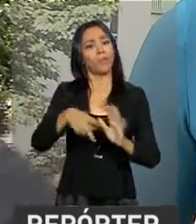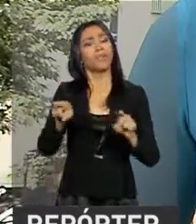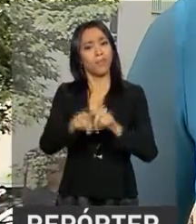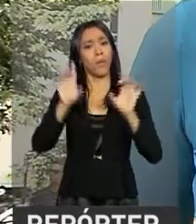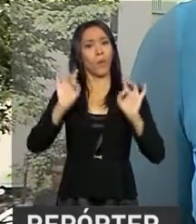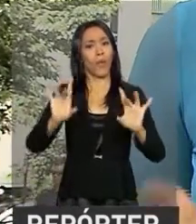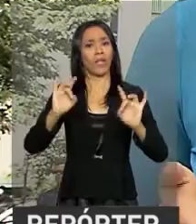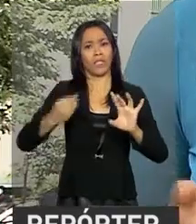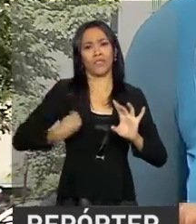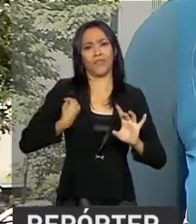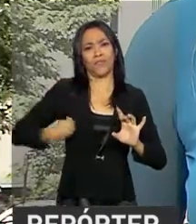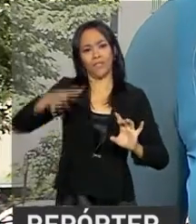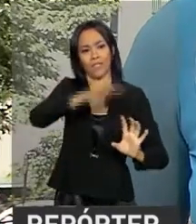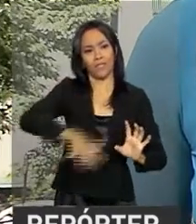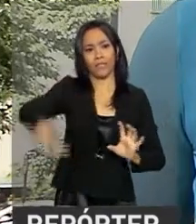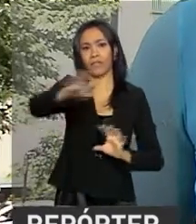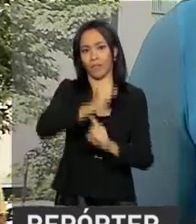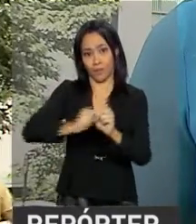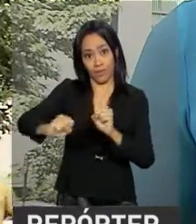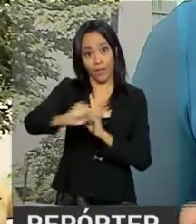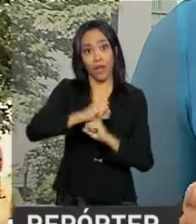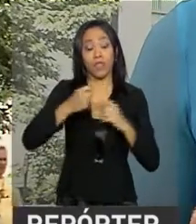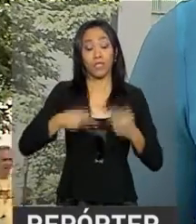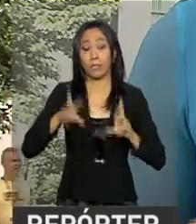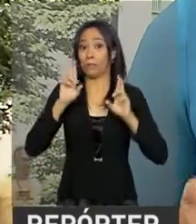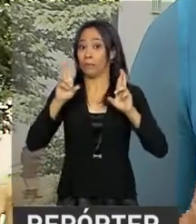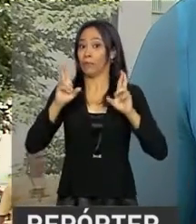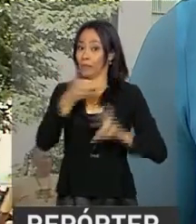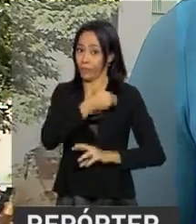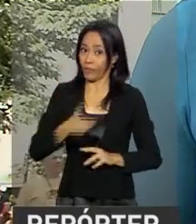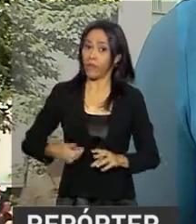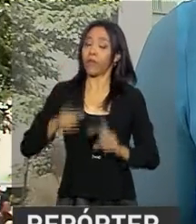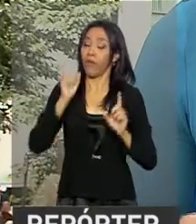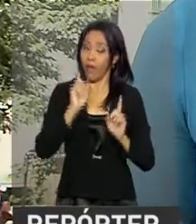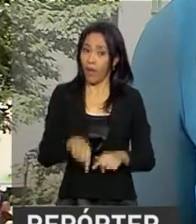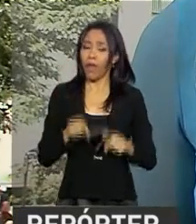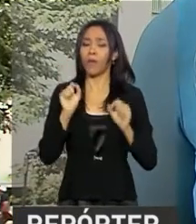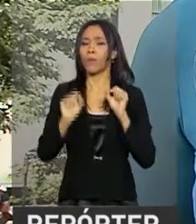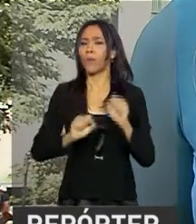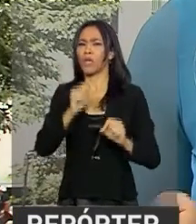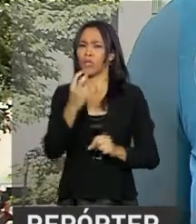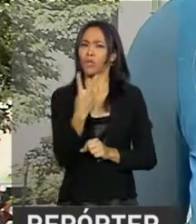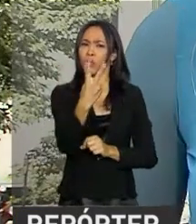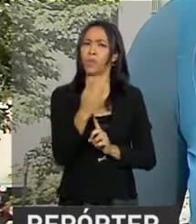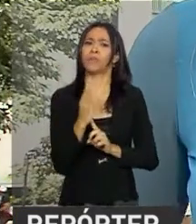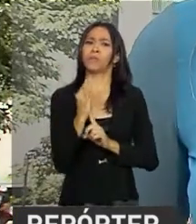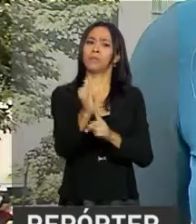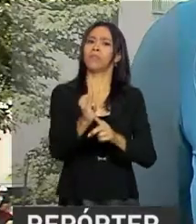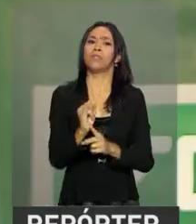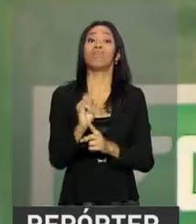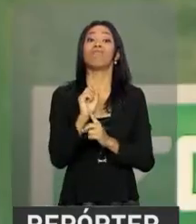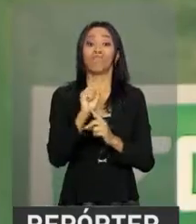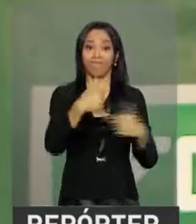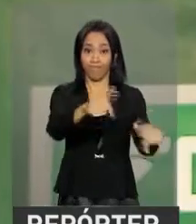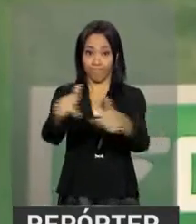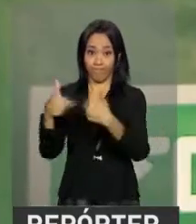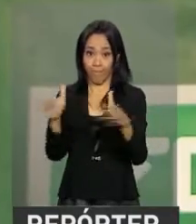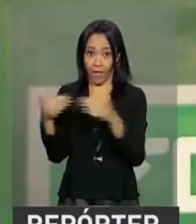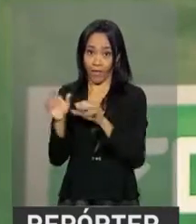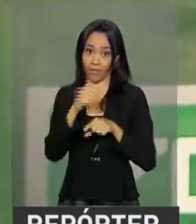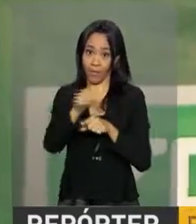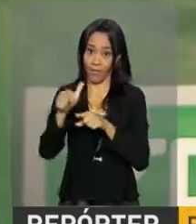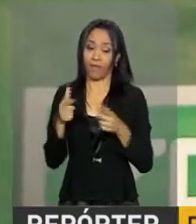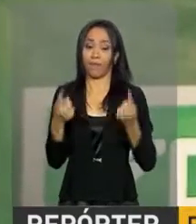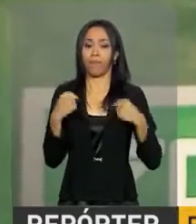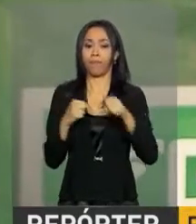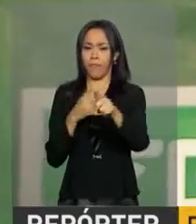brasileiros a expectativa do governo é também gerar mais de 2 milhões de empregos por fim o texto é muito